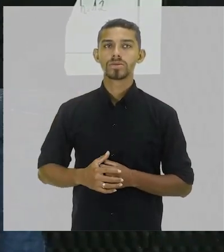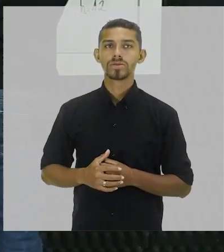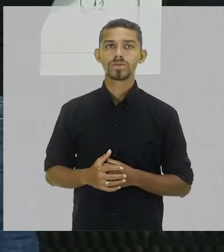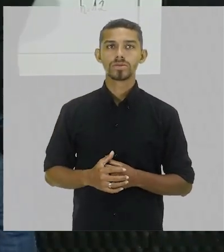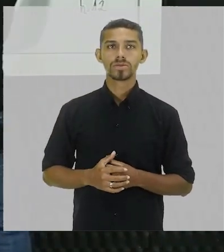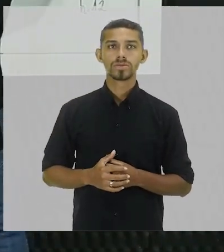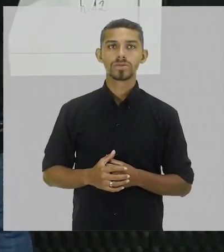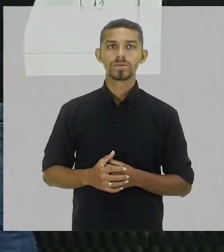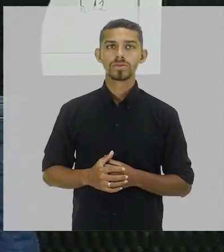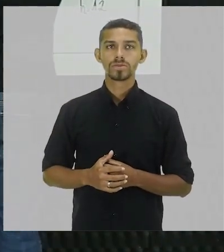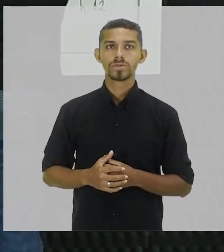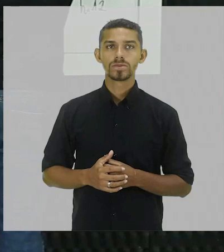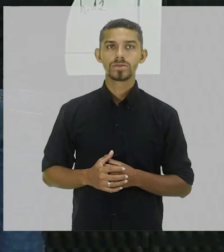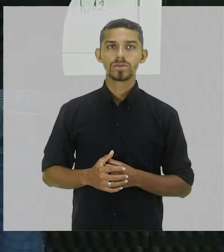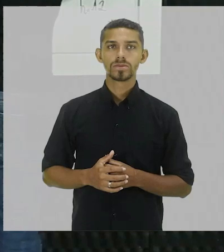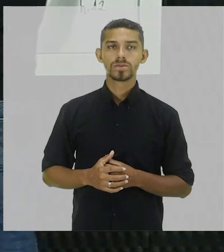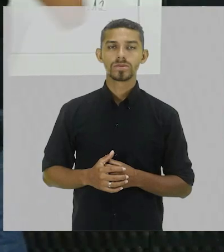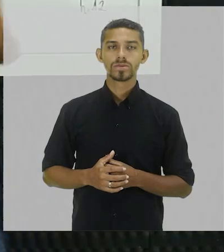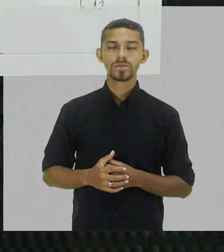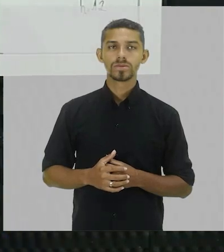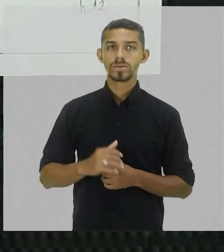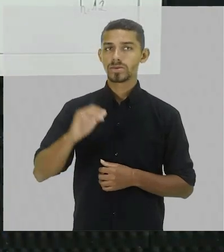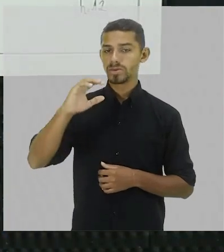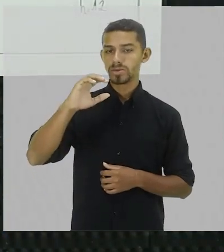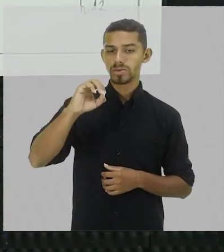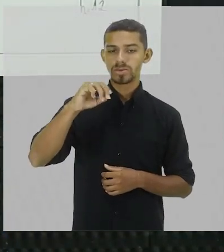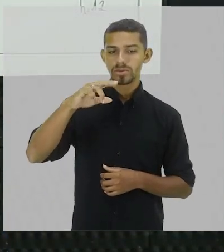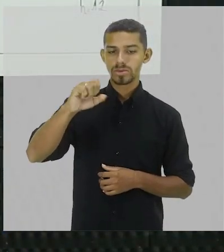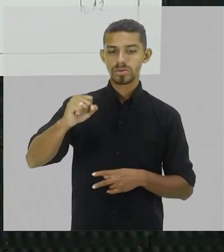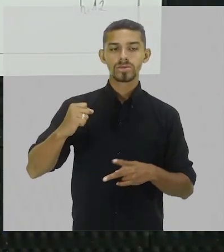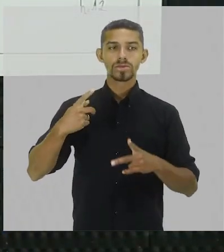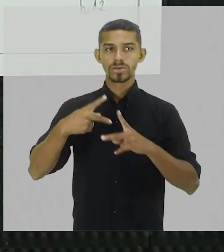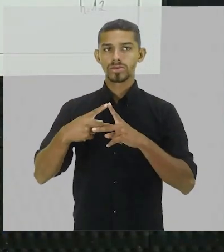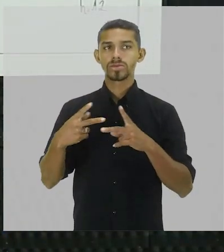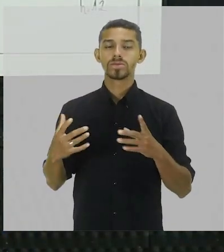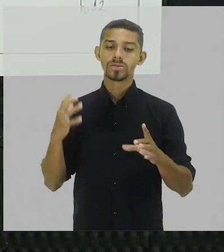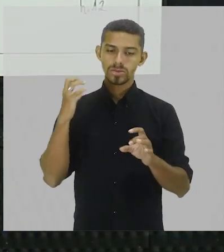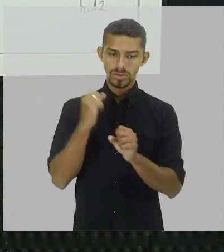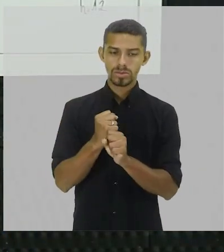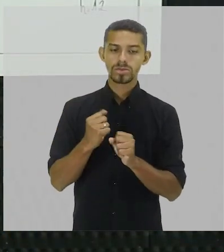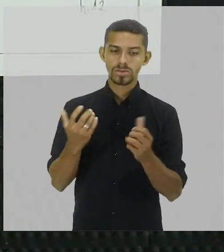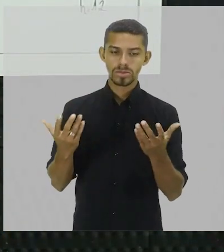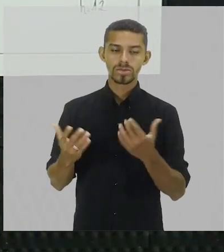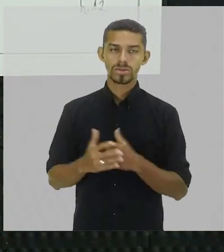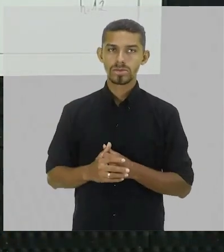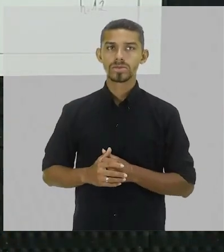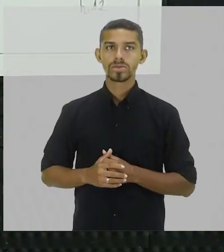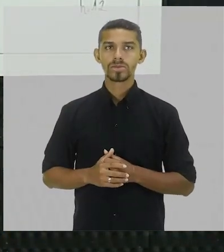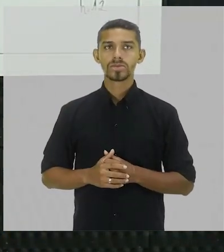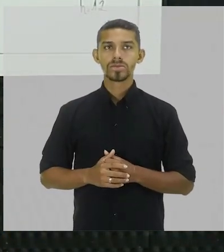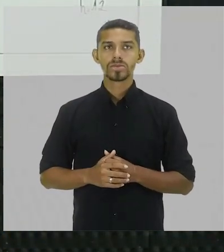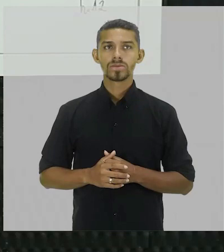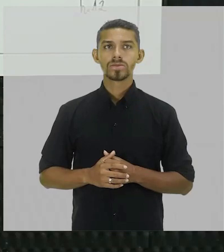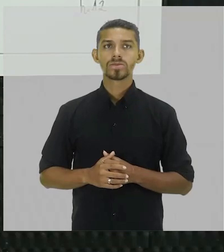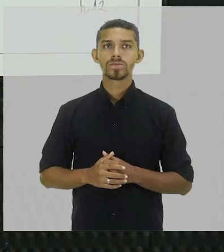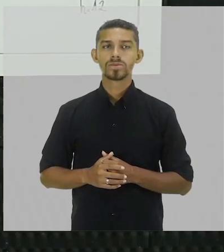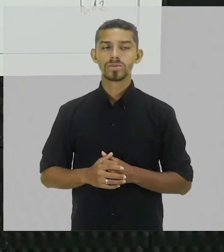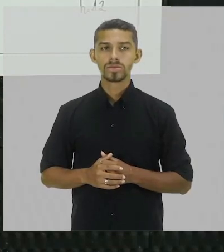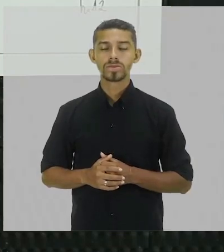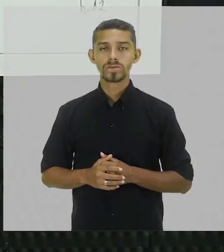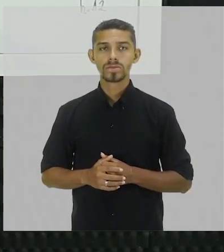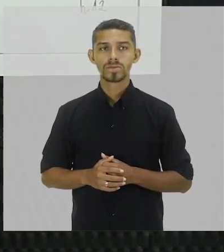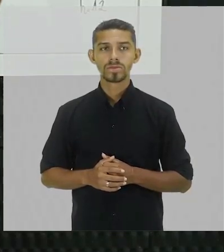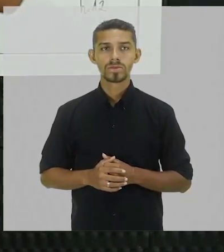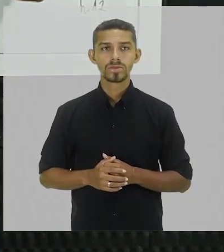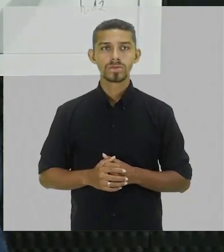do prisma, aliás, do cone sobre o volume da pirâmide que ele quer. Fazendo essa conta aí normal, você vai ver que isso aqui vai dar 200.